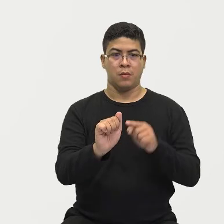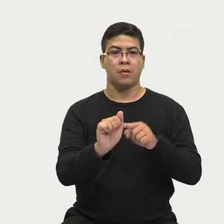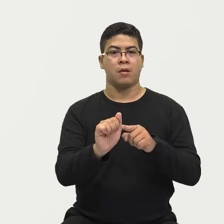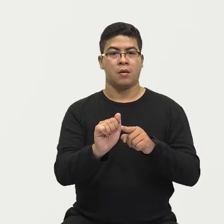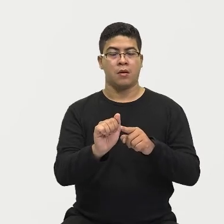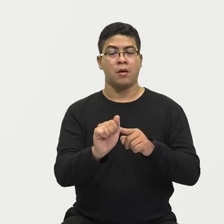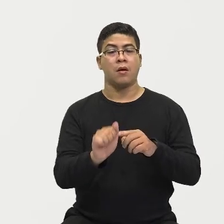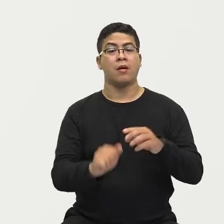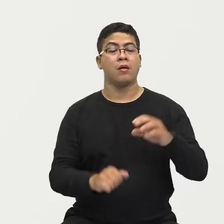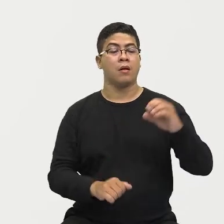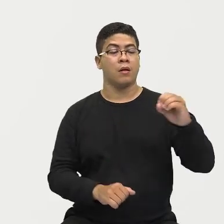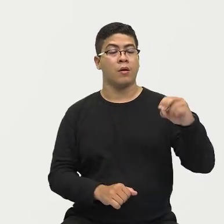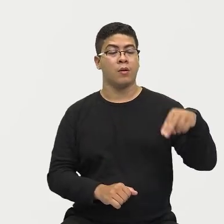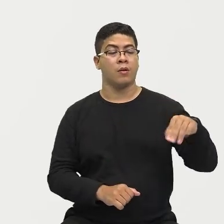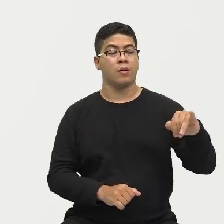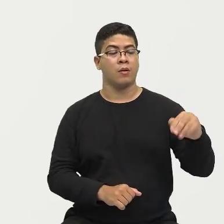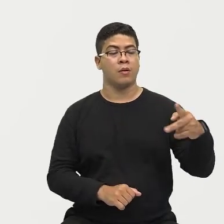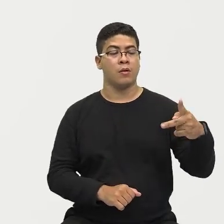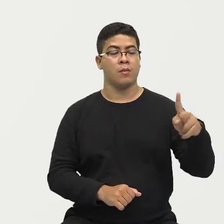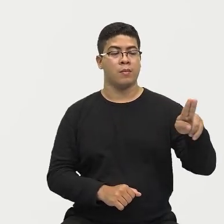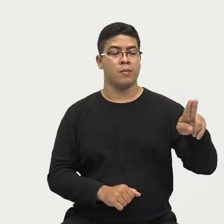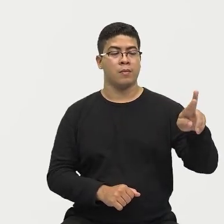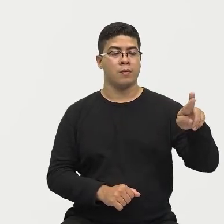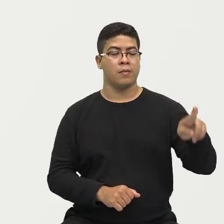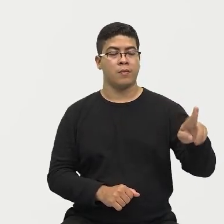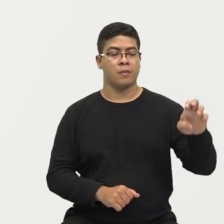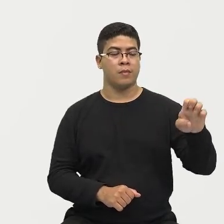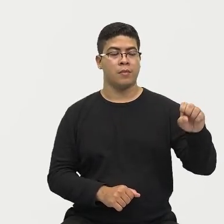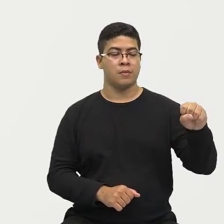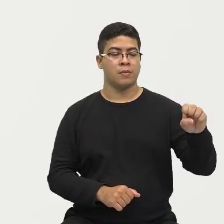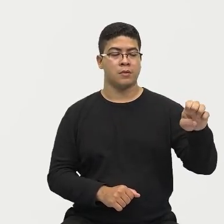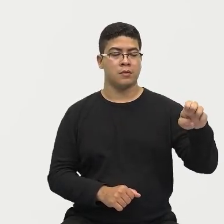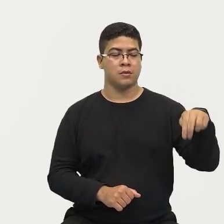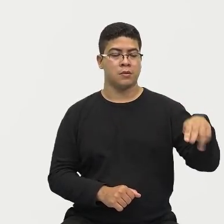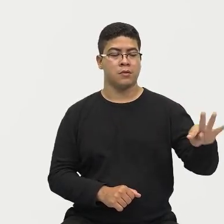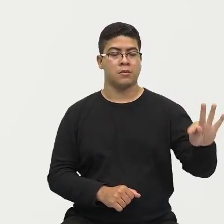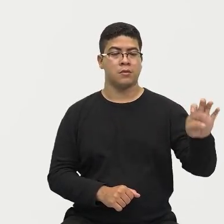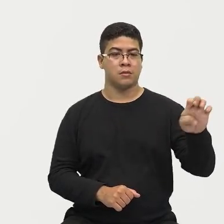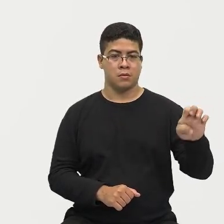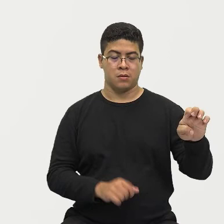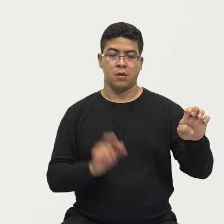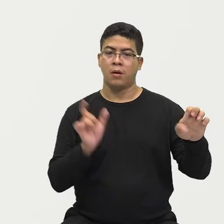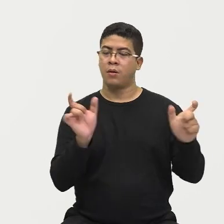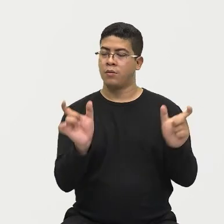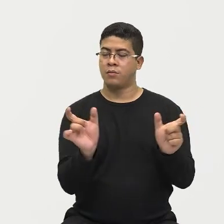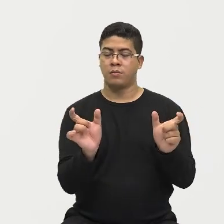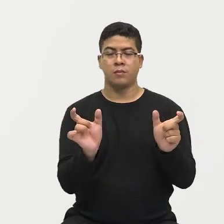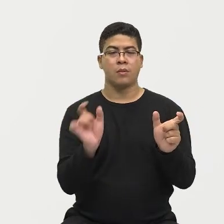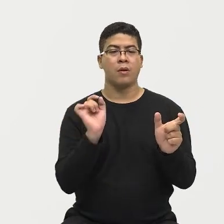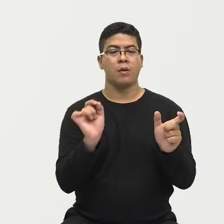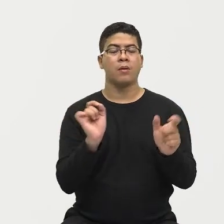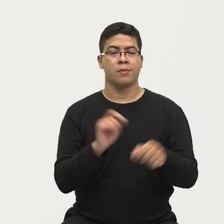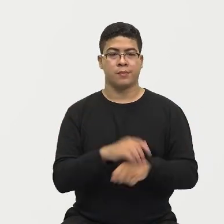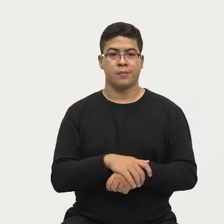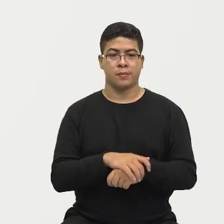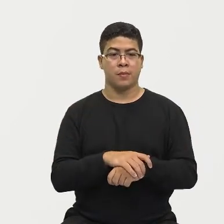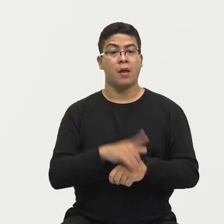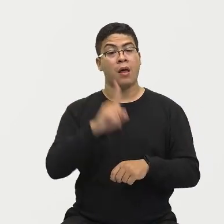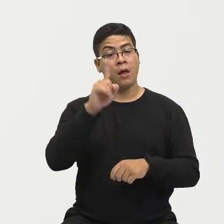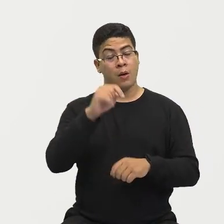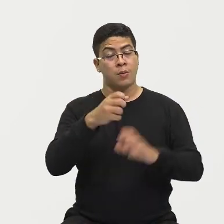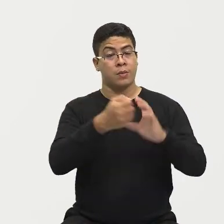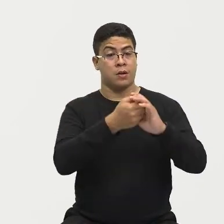nome flecha. Não é isso? Não é uma característica da flecha aí nesse contexto? Ó, a